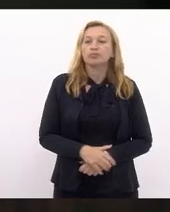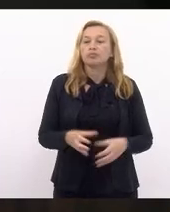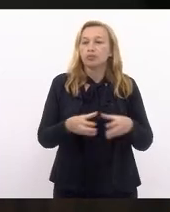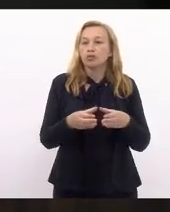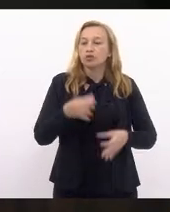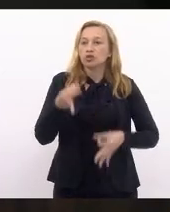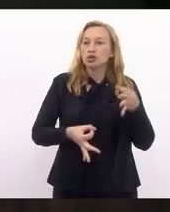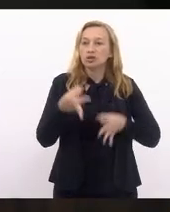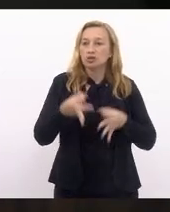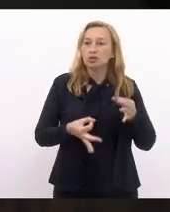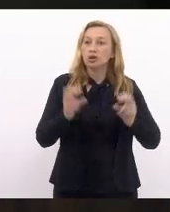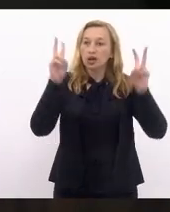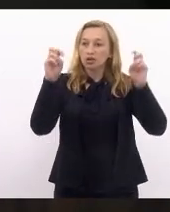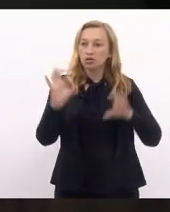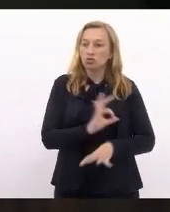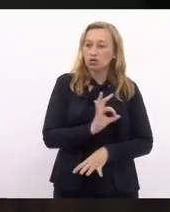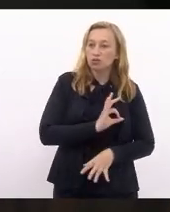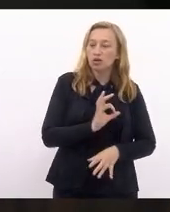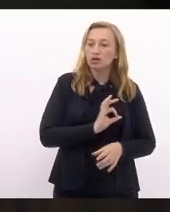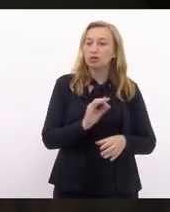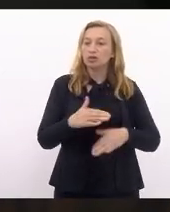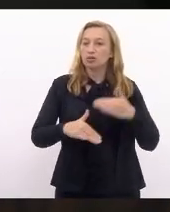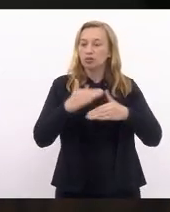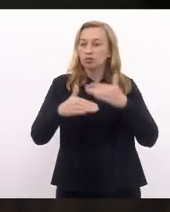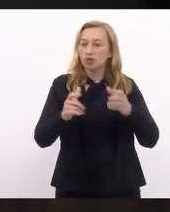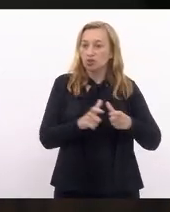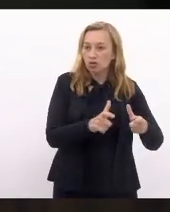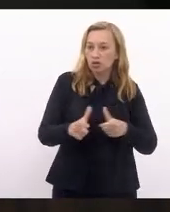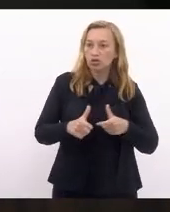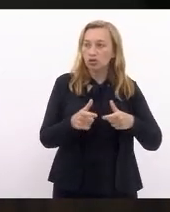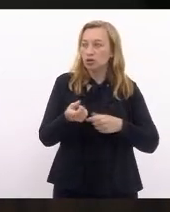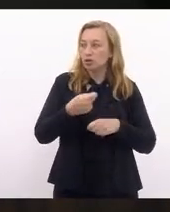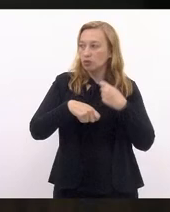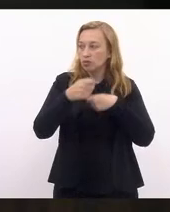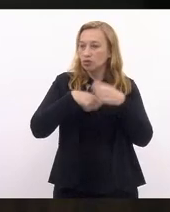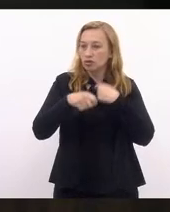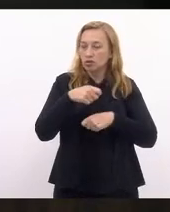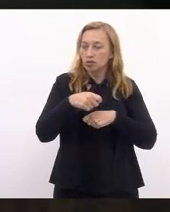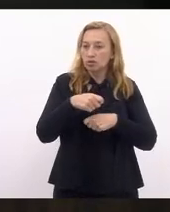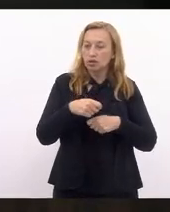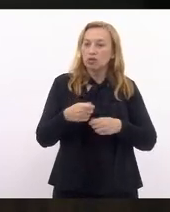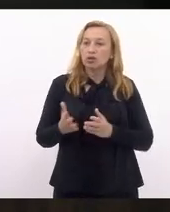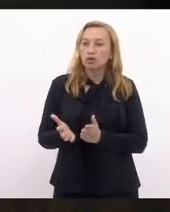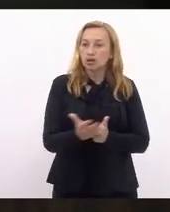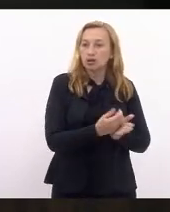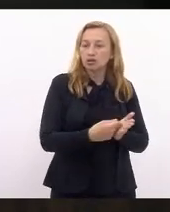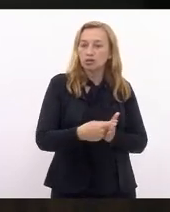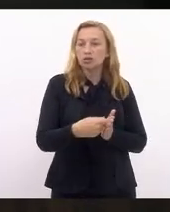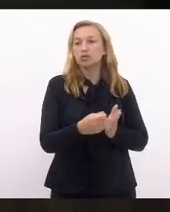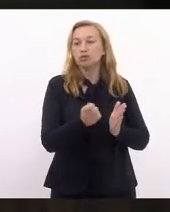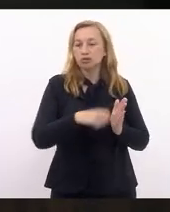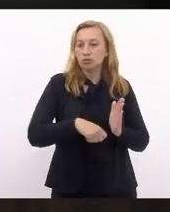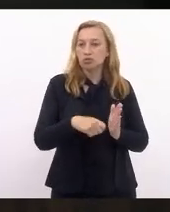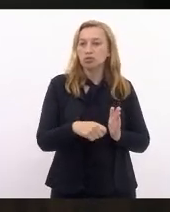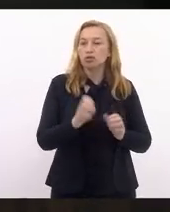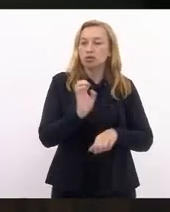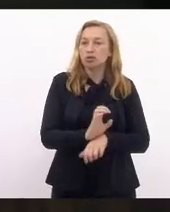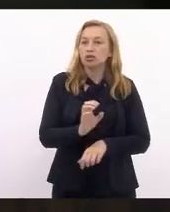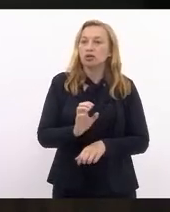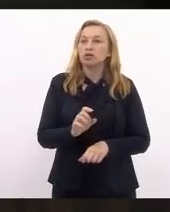e pareceres das comissões quais são estes assuntos principais momentos Regional economia de você Começa tributação controle da arrecadação Estadual fiscalização de tributos Estaduais